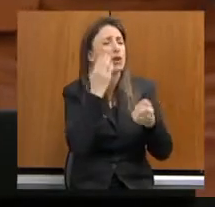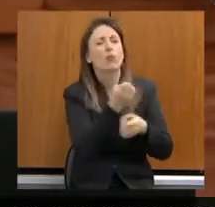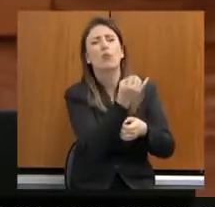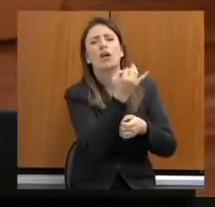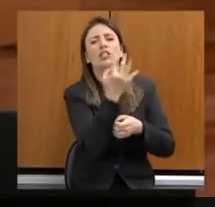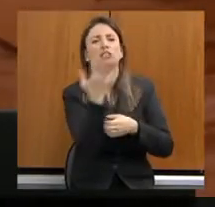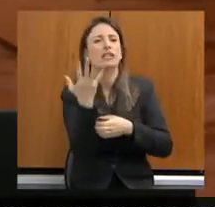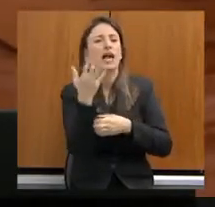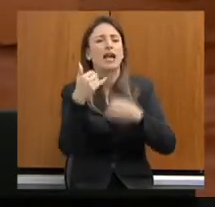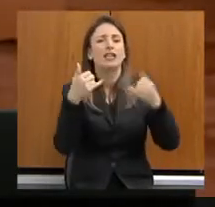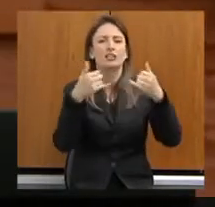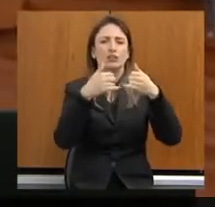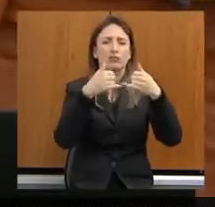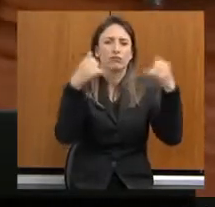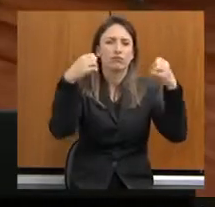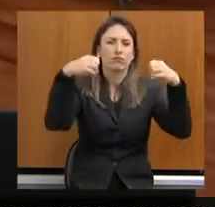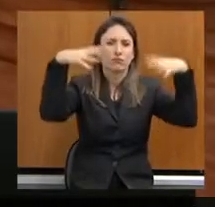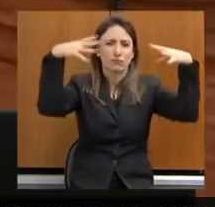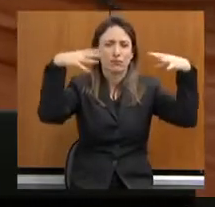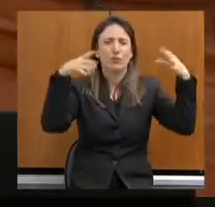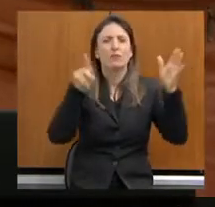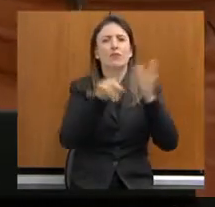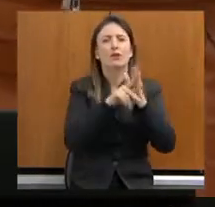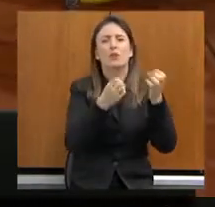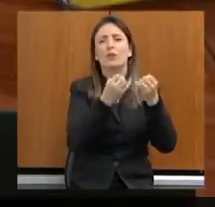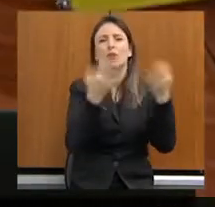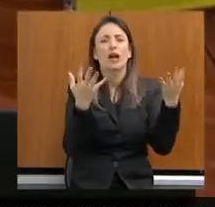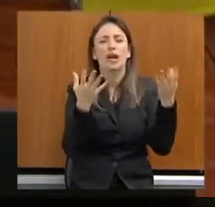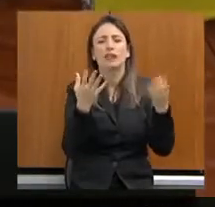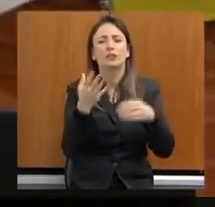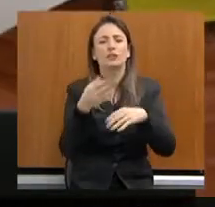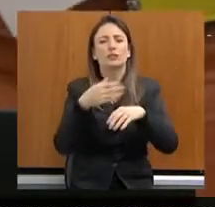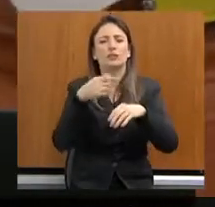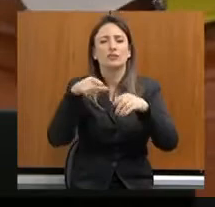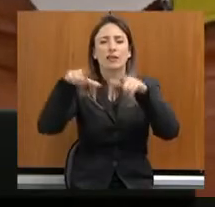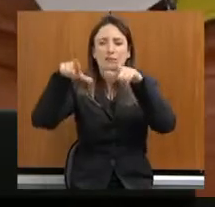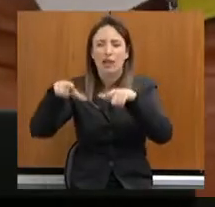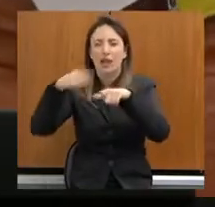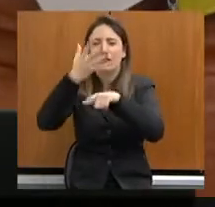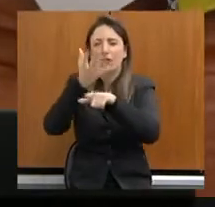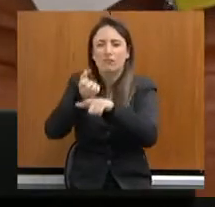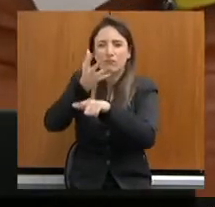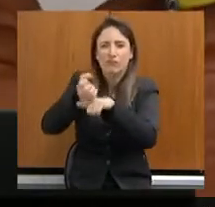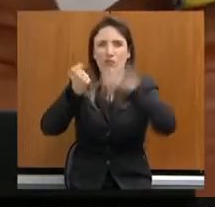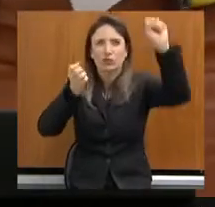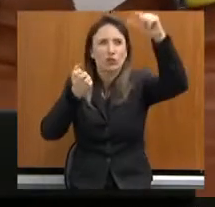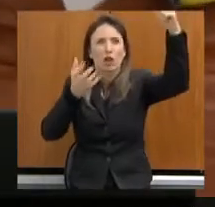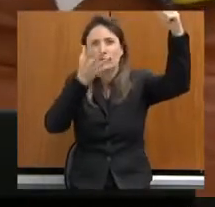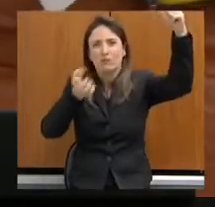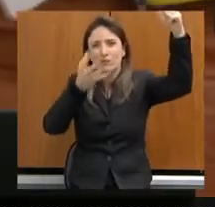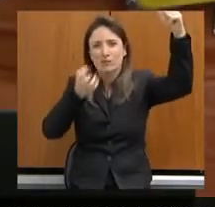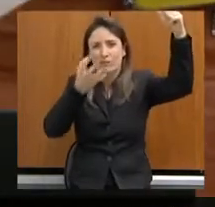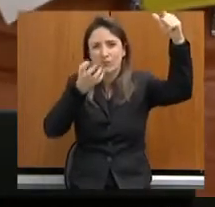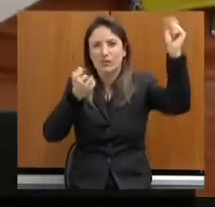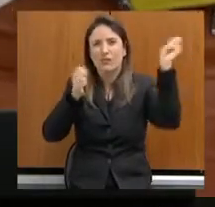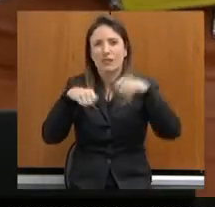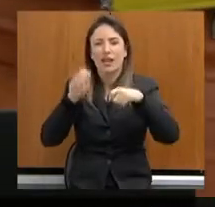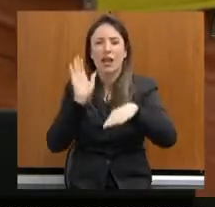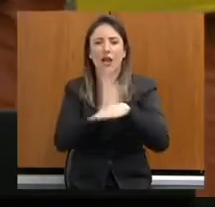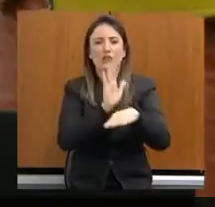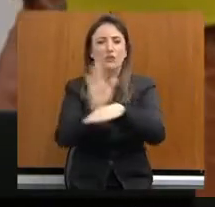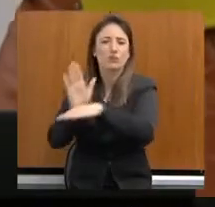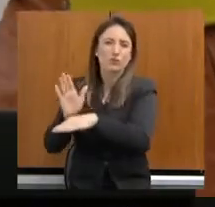energia elétrica fotovoltaica necessárias para atender o pequeno agricultor e sarada em regiões